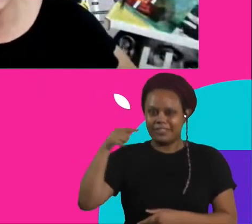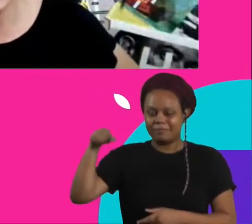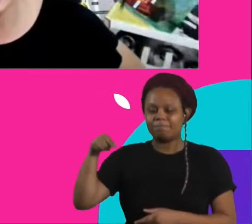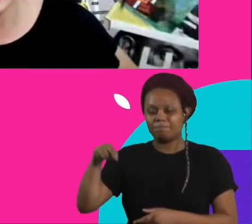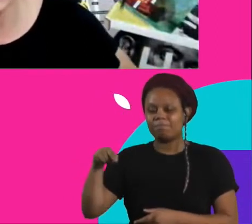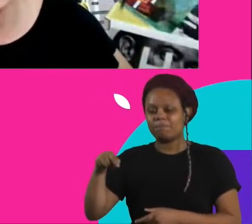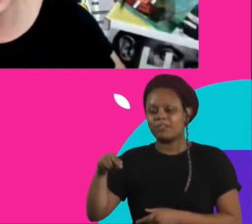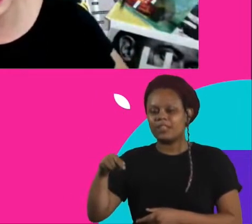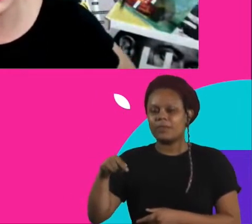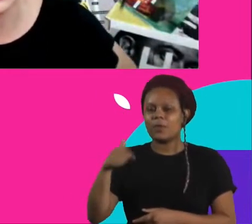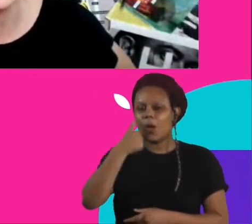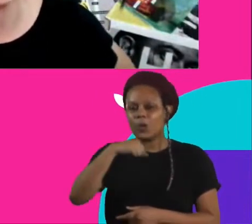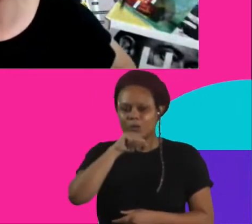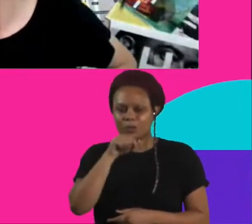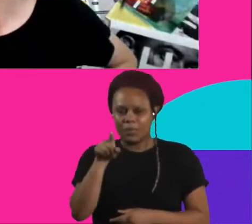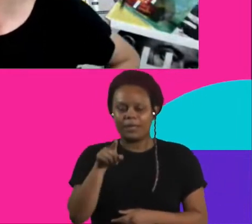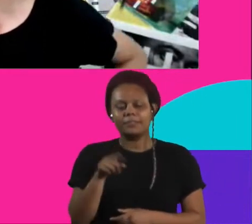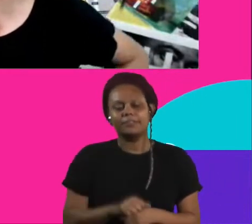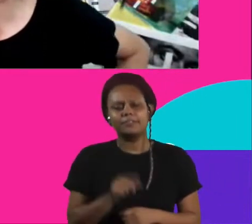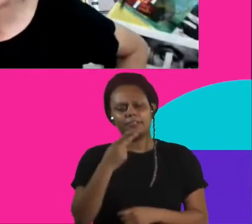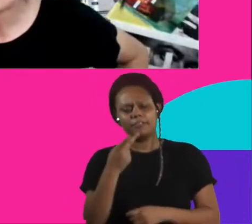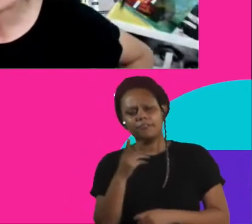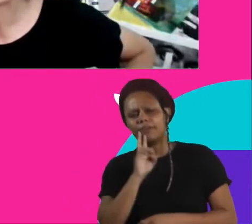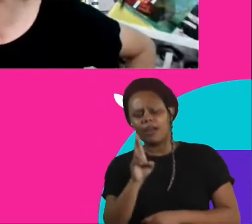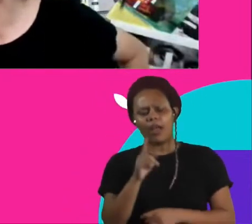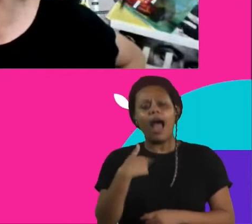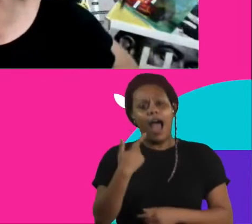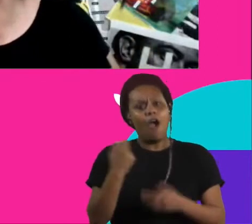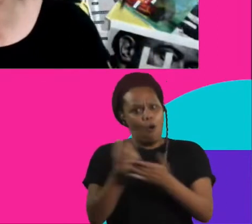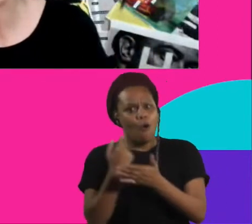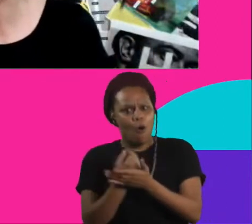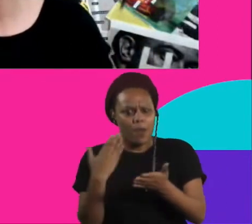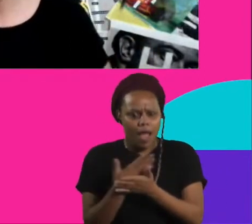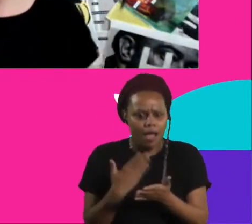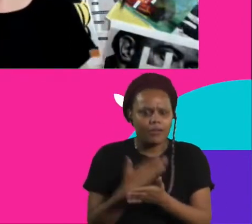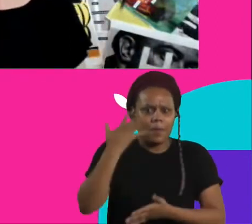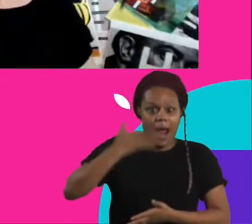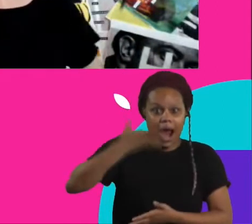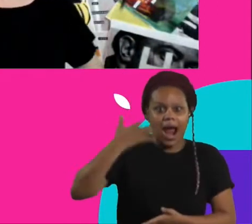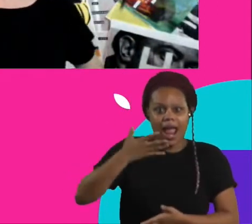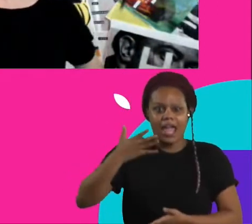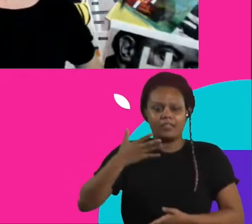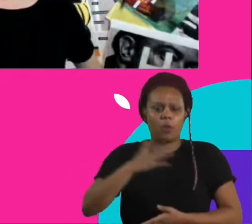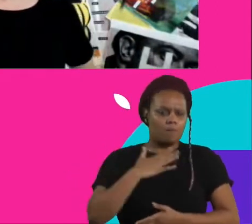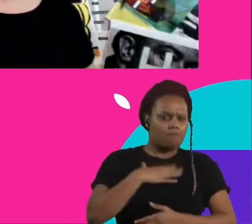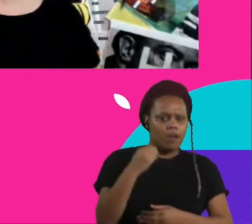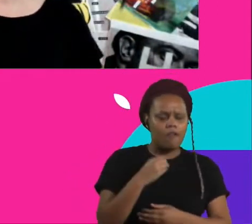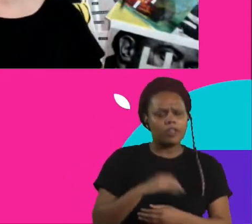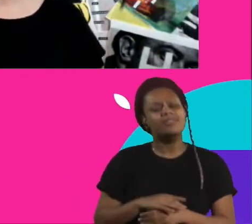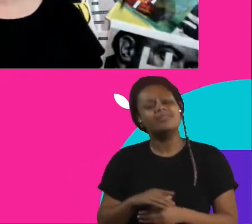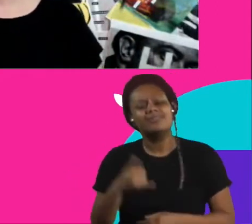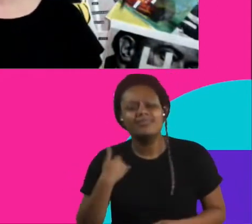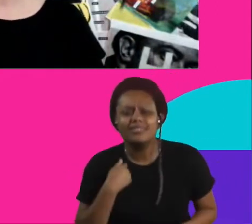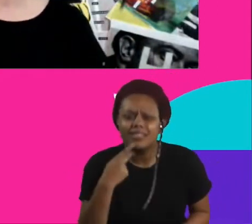você indicar e não sei o que. Eu falei, quantos anos tem seu filho? 3. E eu não sei se eu me sinto preparada para isso. Mas eu tenho uma pergunta,